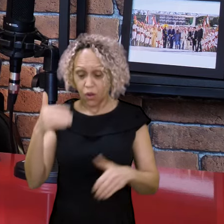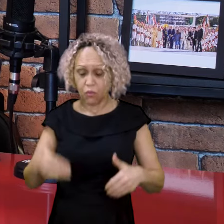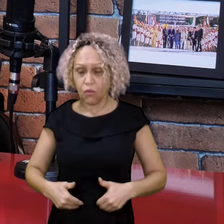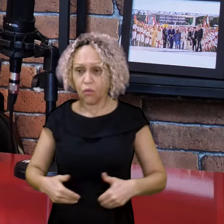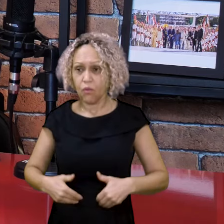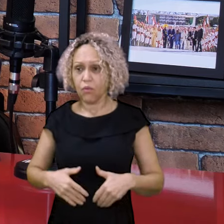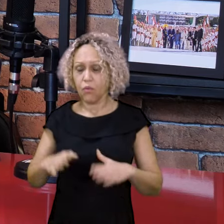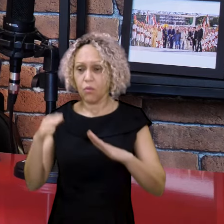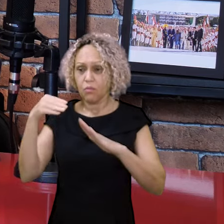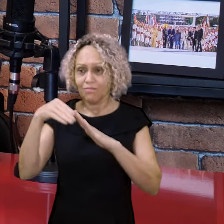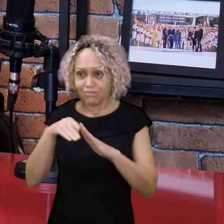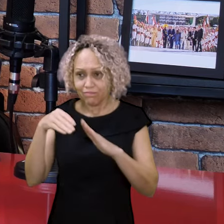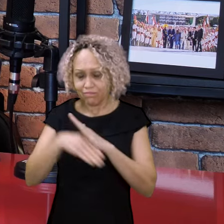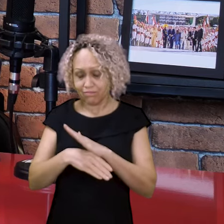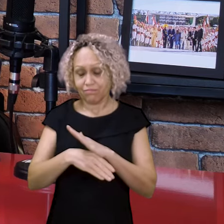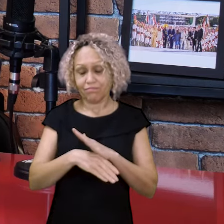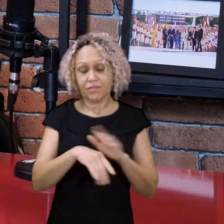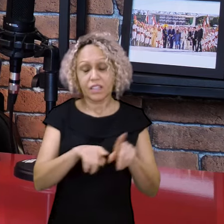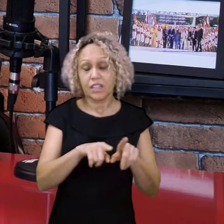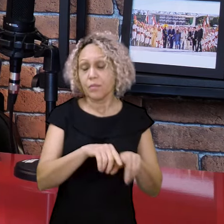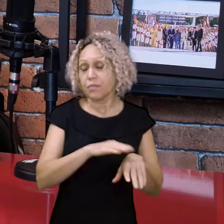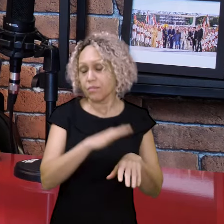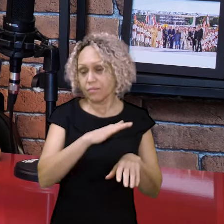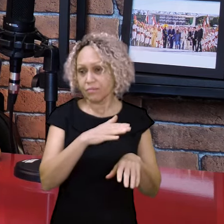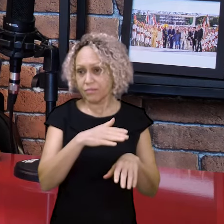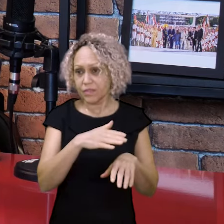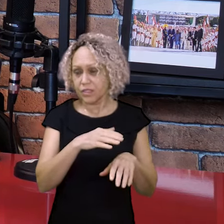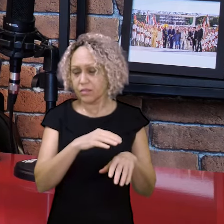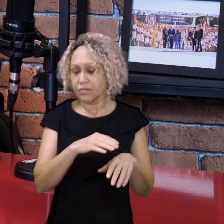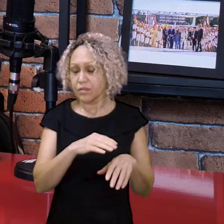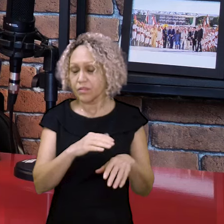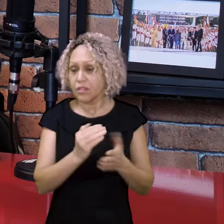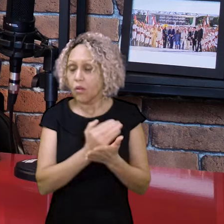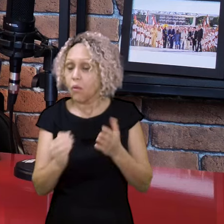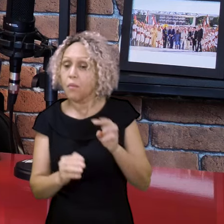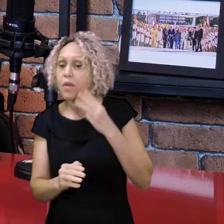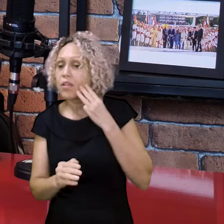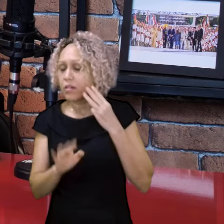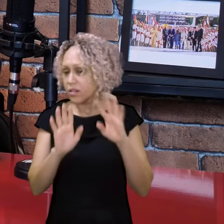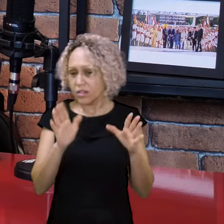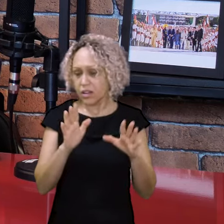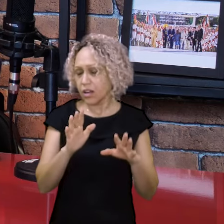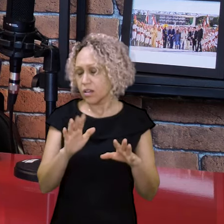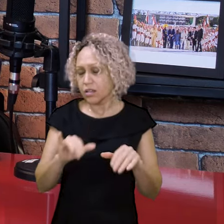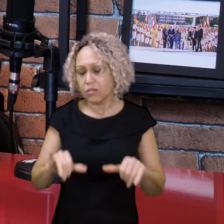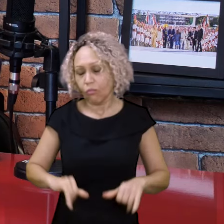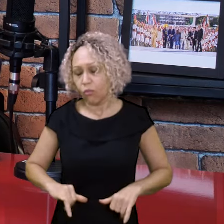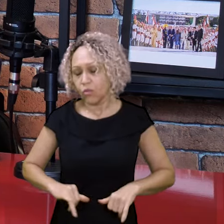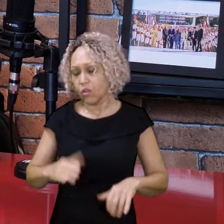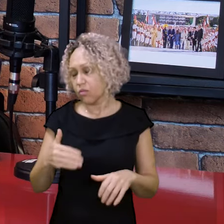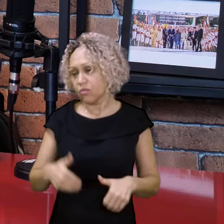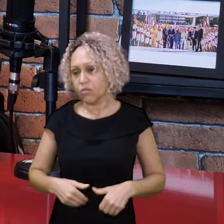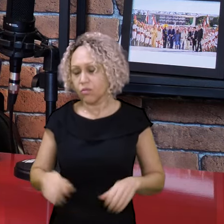milhões já não sofrem de insegurança alimentar. A pesquisa foi assunto da entrevista com o ministro do Desenvolvimento e Assistência Social,